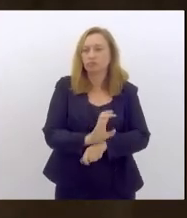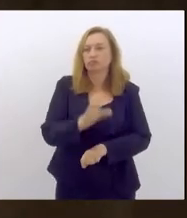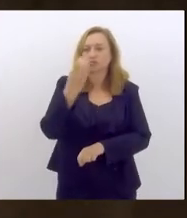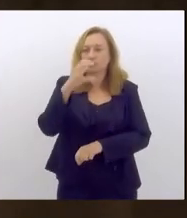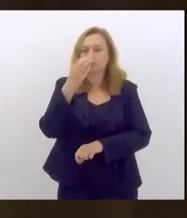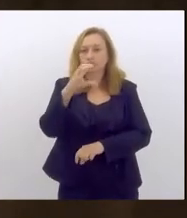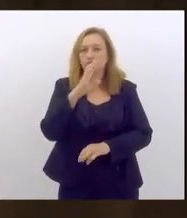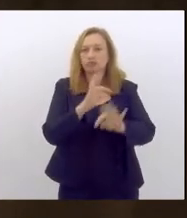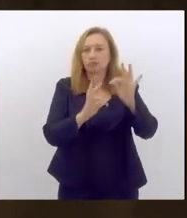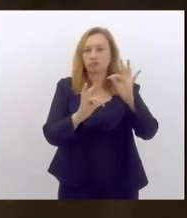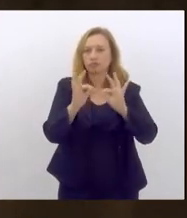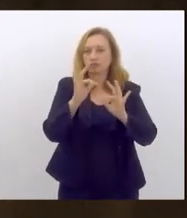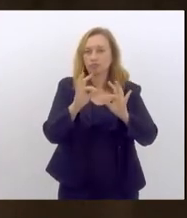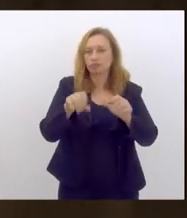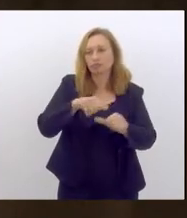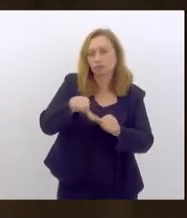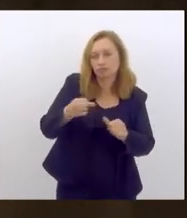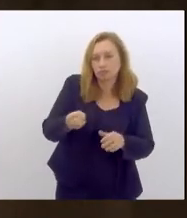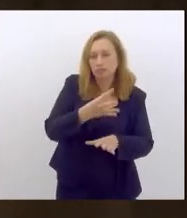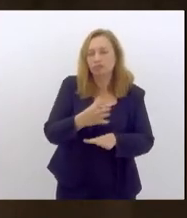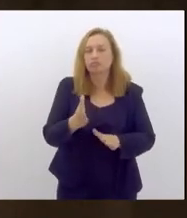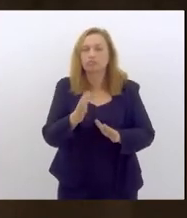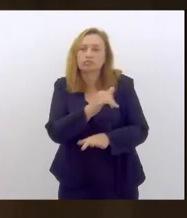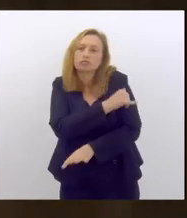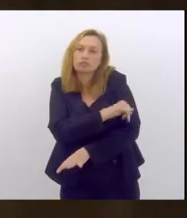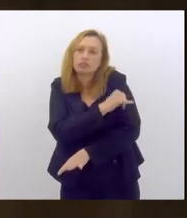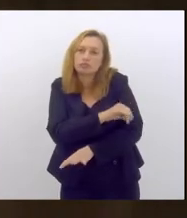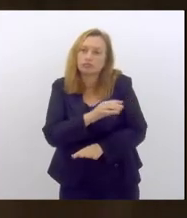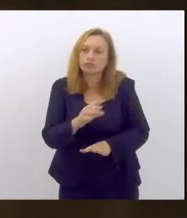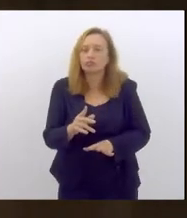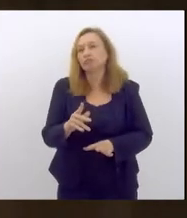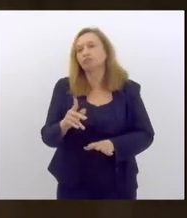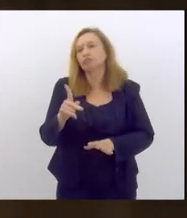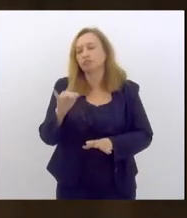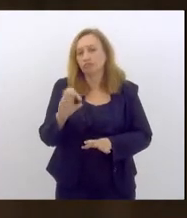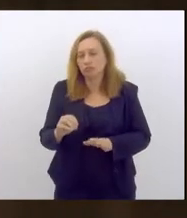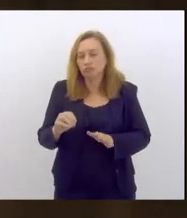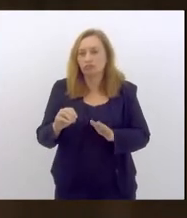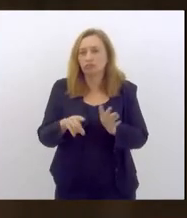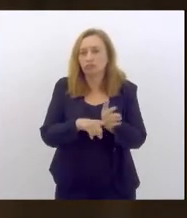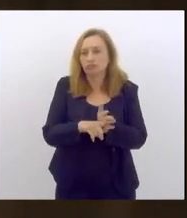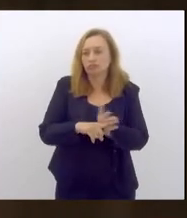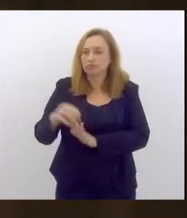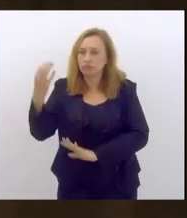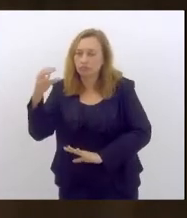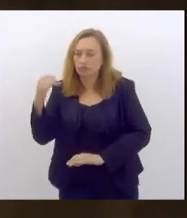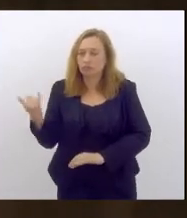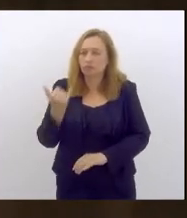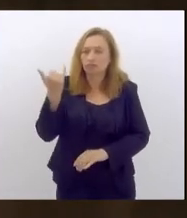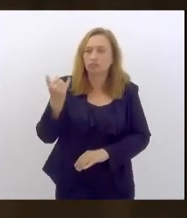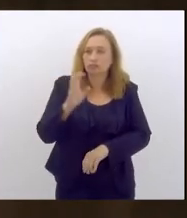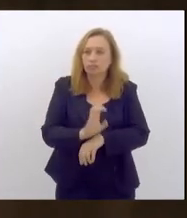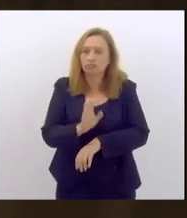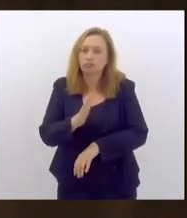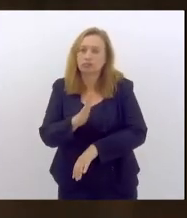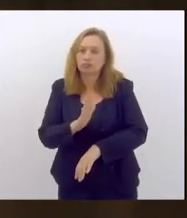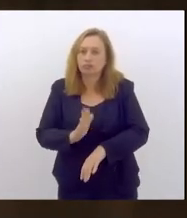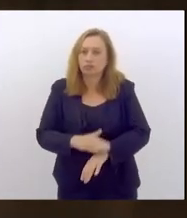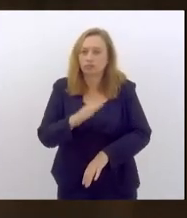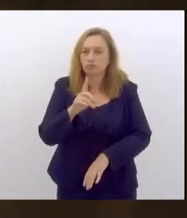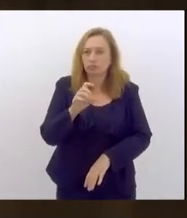Tecnologia e Inovação. Quero dizer que o Rio de Janeiro é um polo científico muito importante, é o Estado que tem o maior acervo